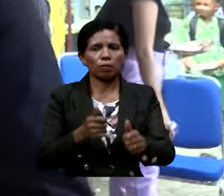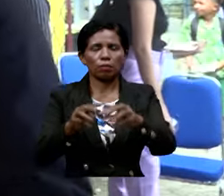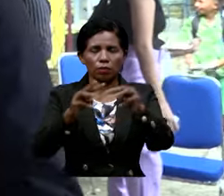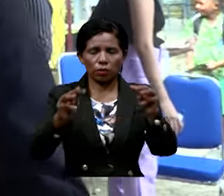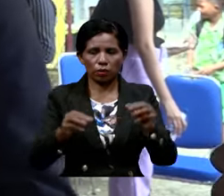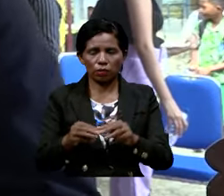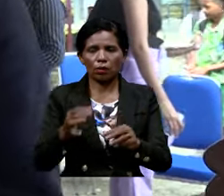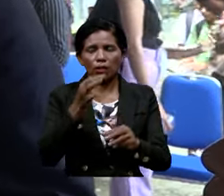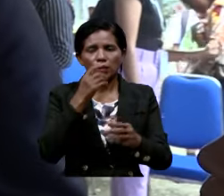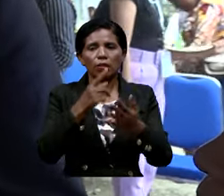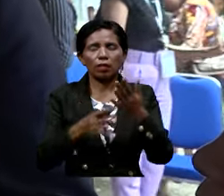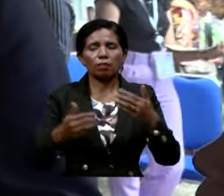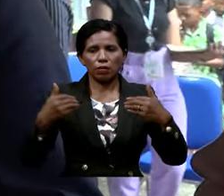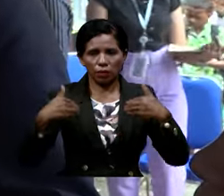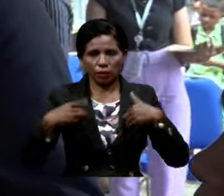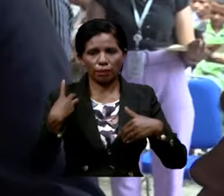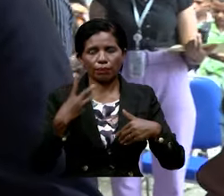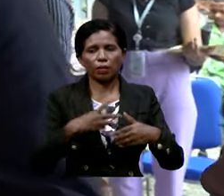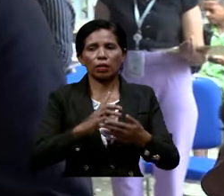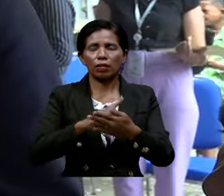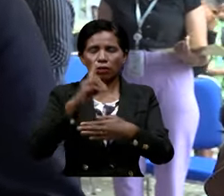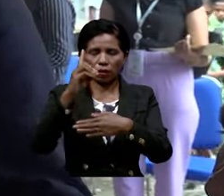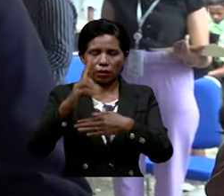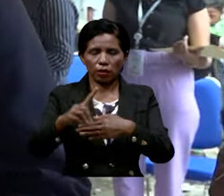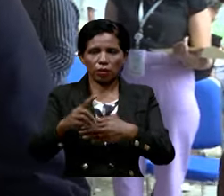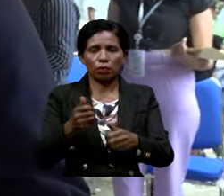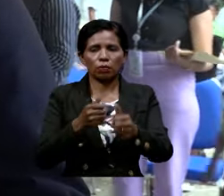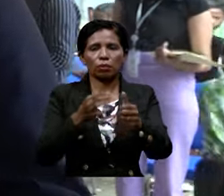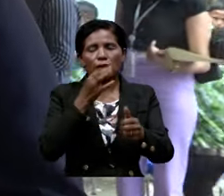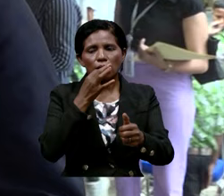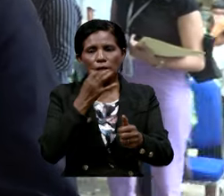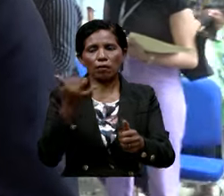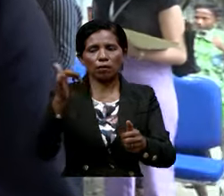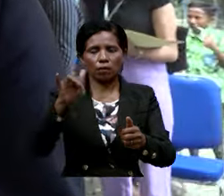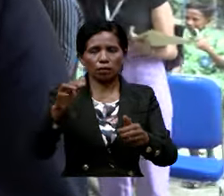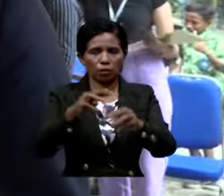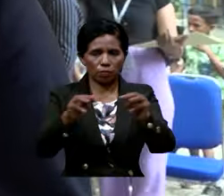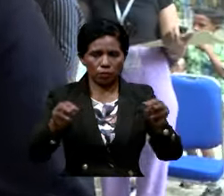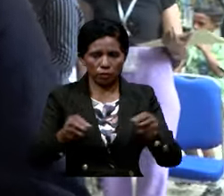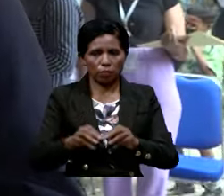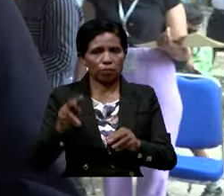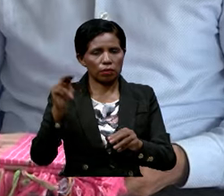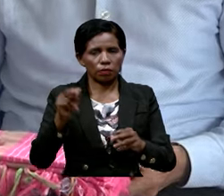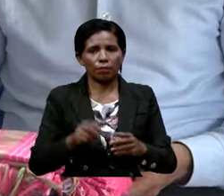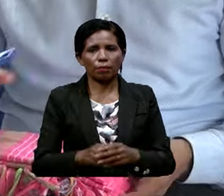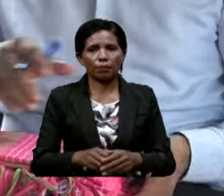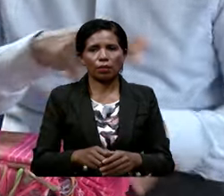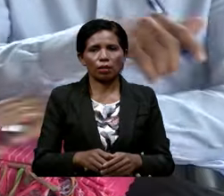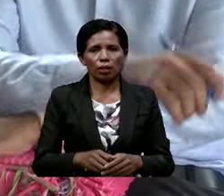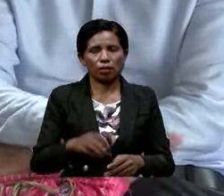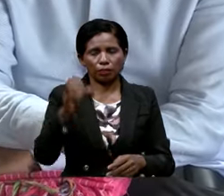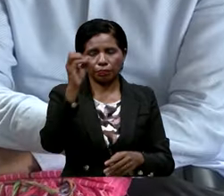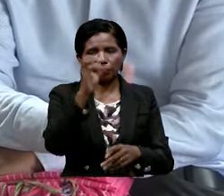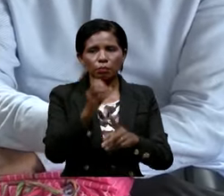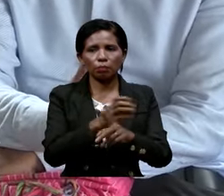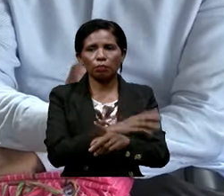ne hahan saida ma iha ita desenvolve menu bazia ba hahan ser nebe mak iha munisipiu ne rasi. Objetivo si